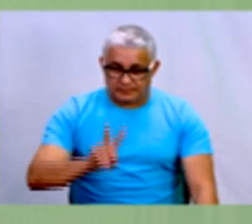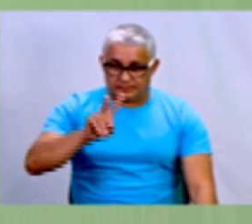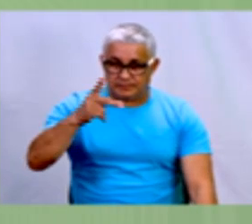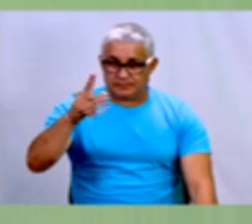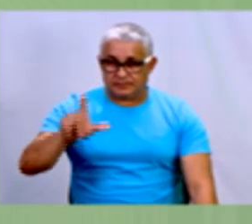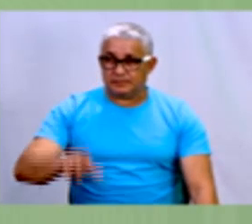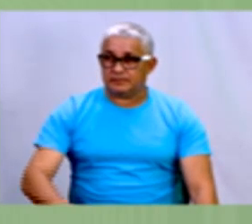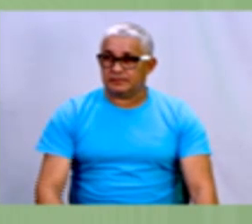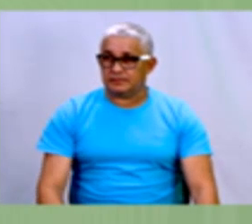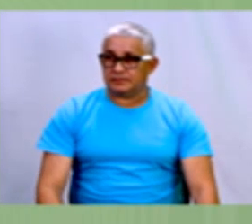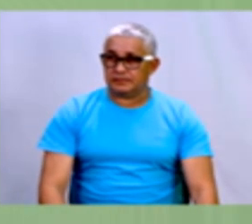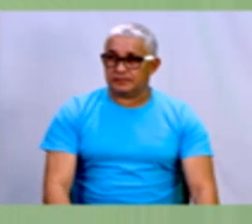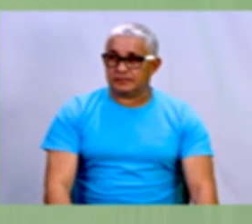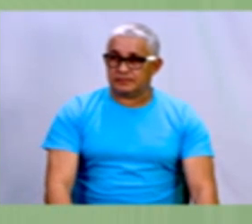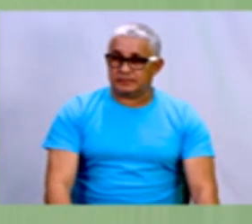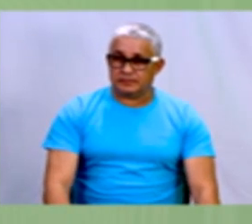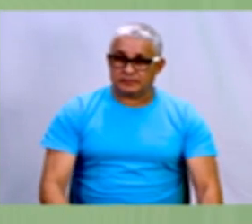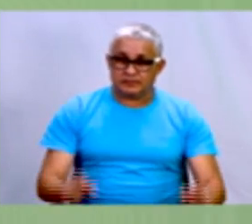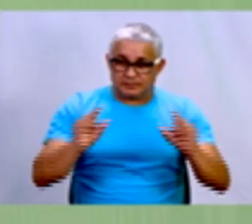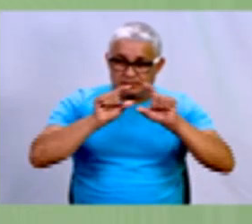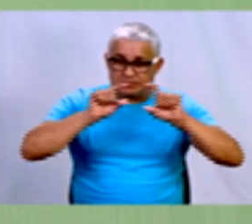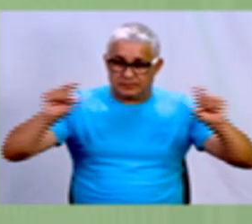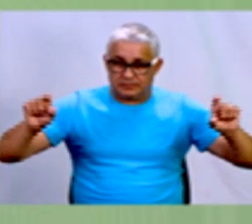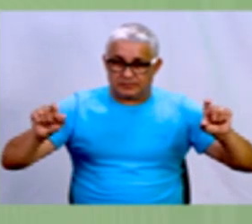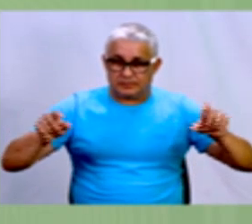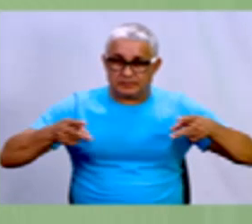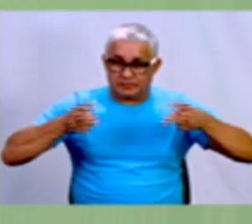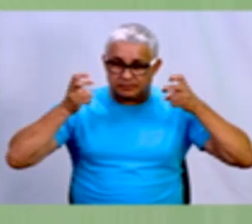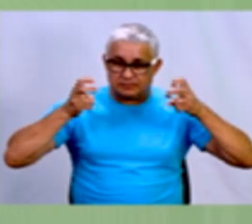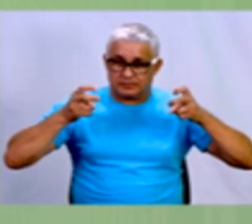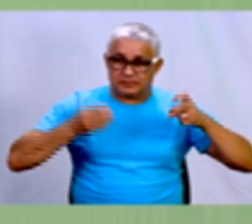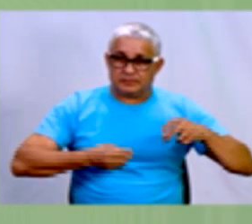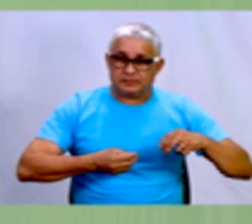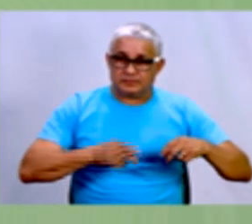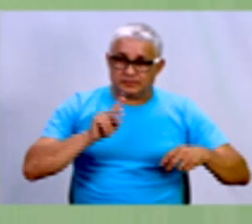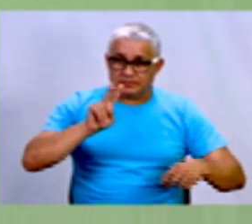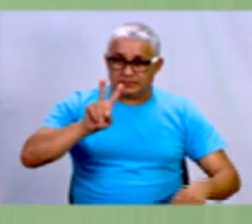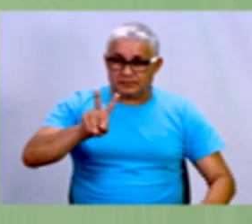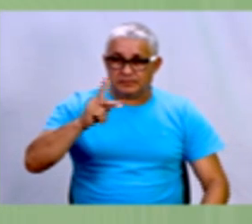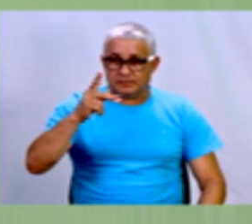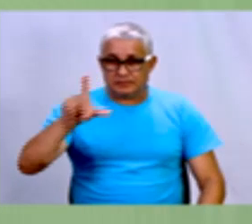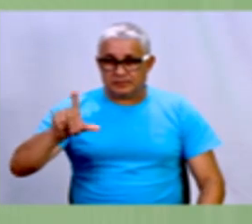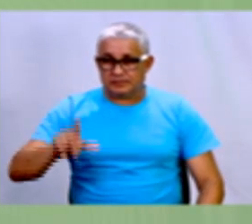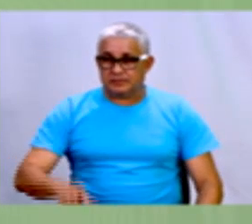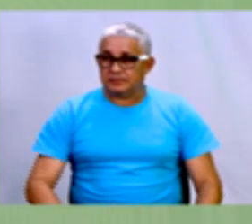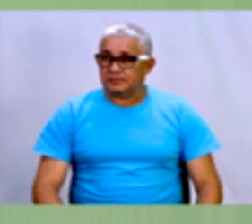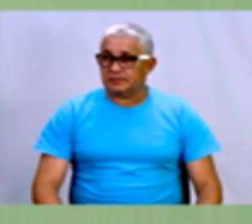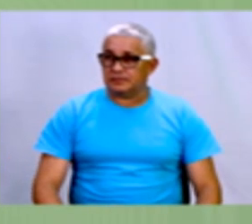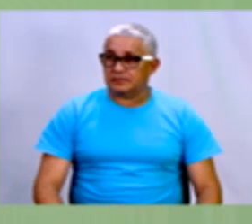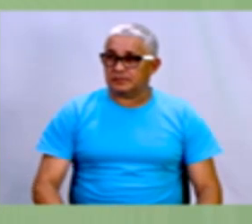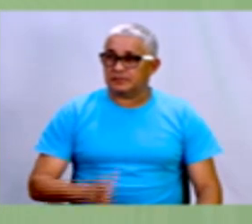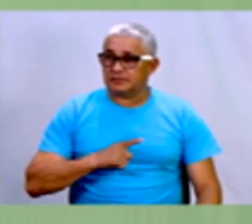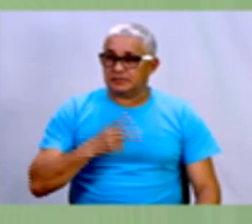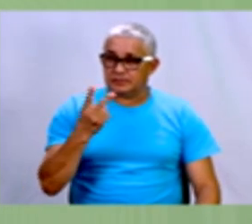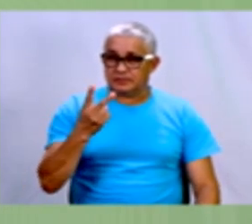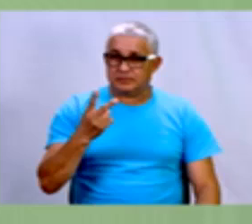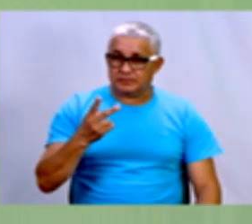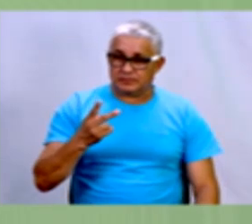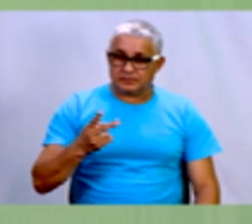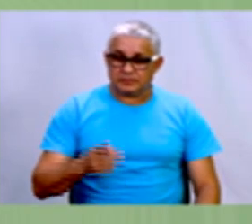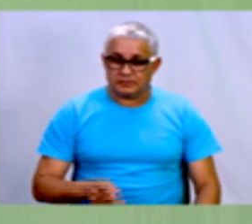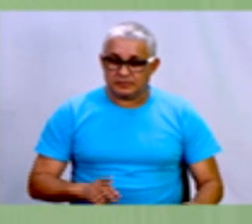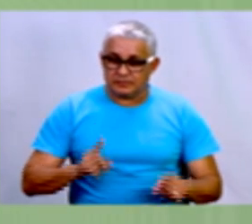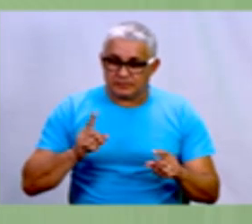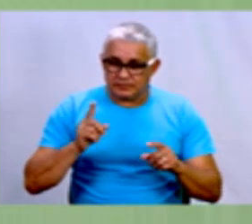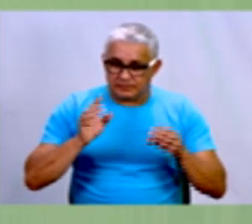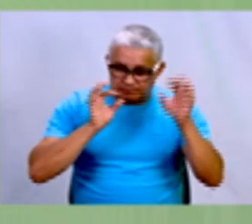se observamos a equação abaixo, é possível notar que o valor presente líquido de uma operação financeira envolve 2 raciocínios